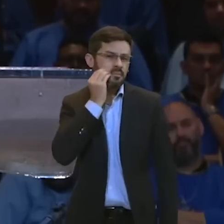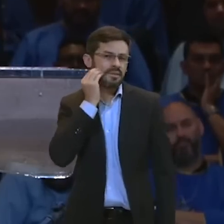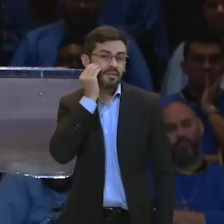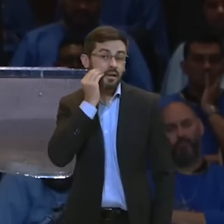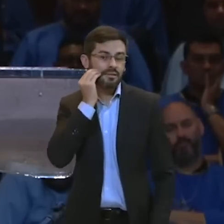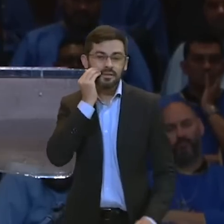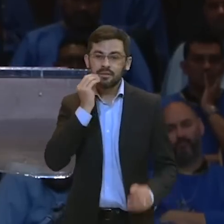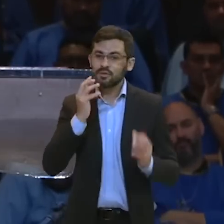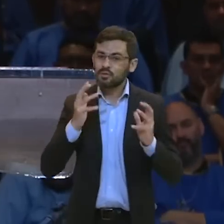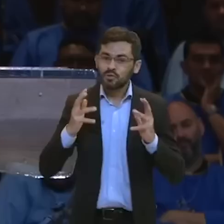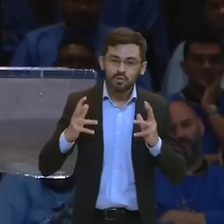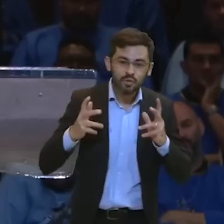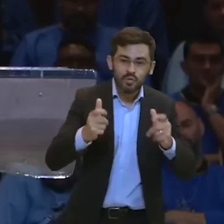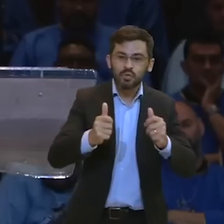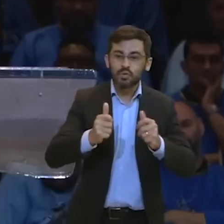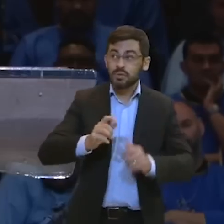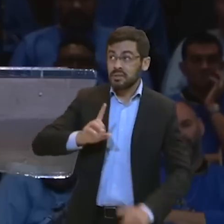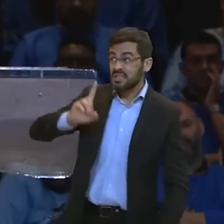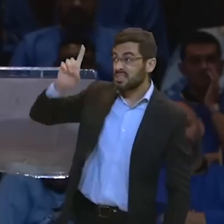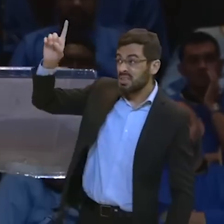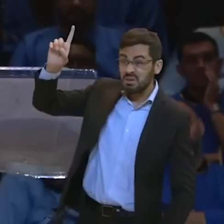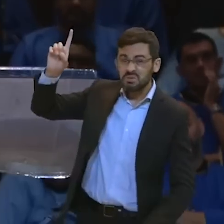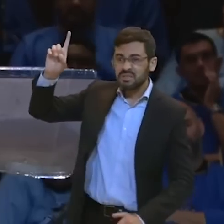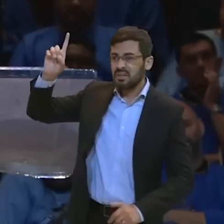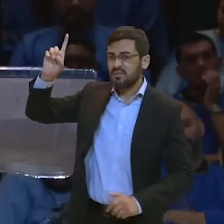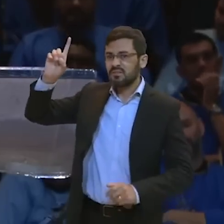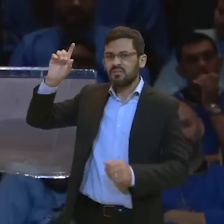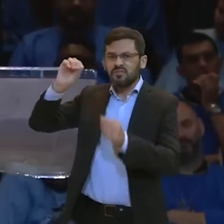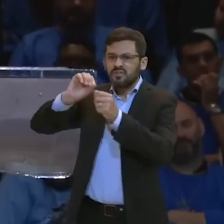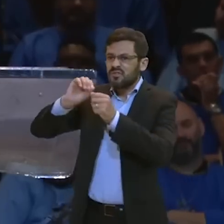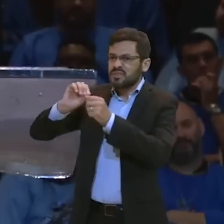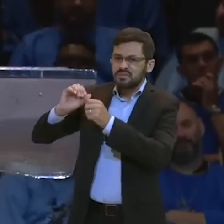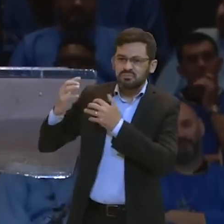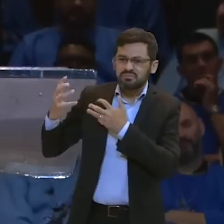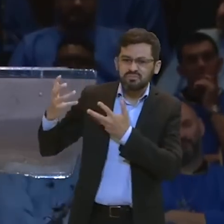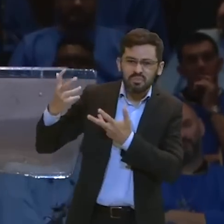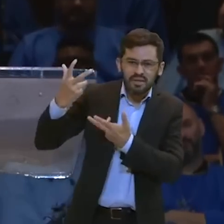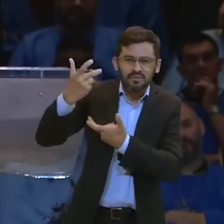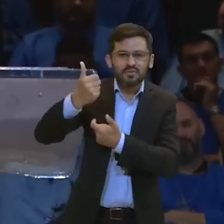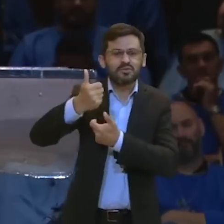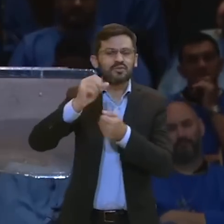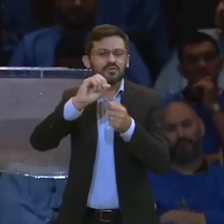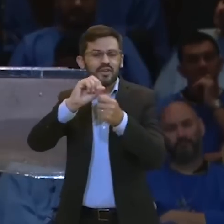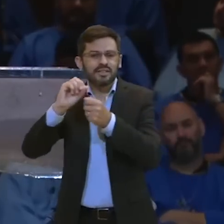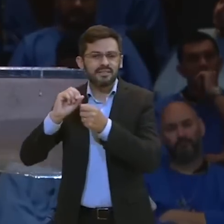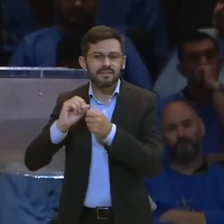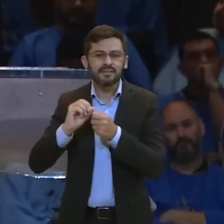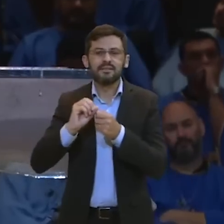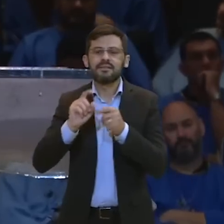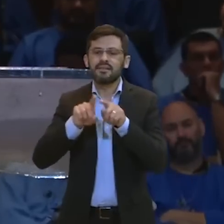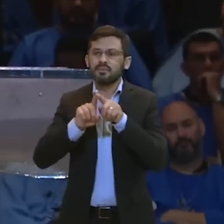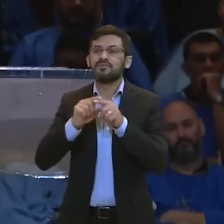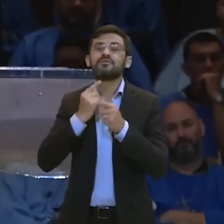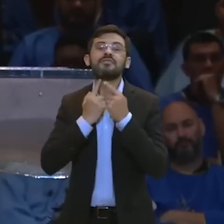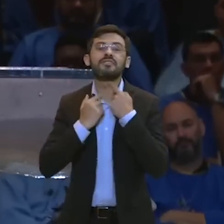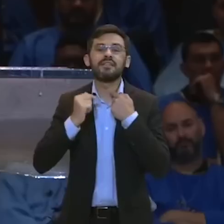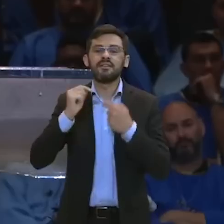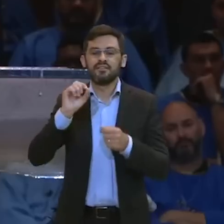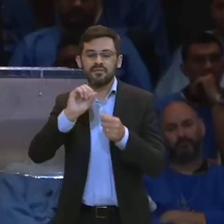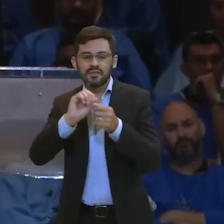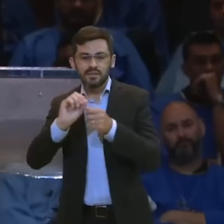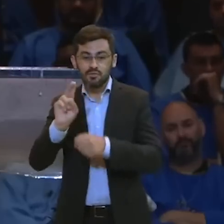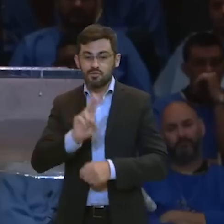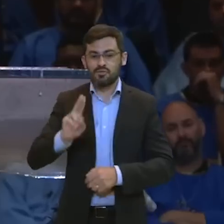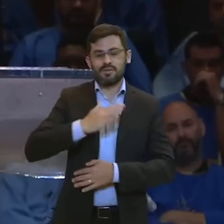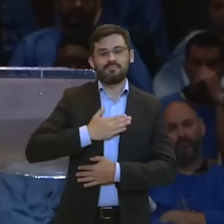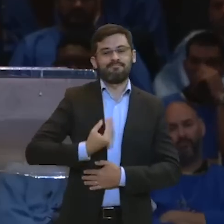tudo quanto Deus tremendo e maravilhoso que se revelava nos avivamentos desejasse fazer na minha